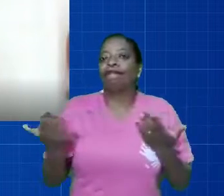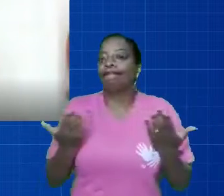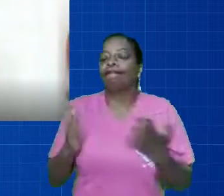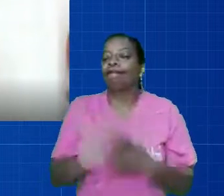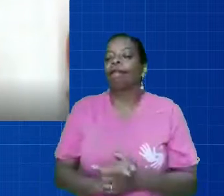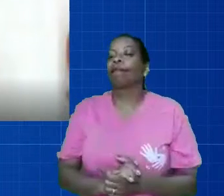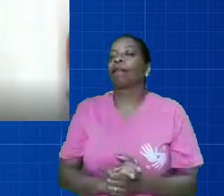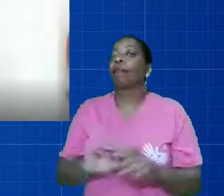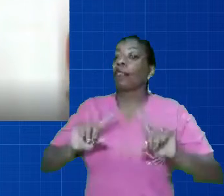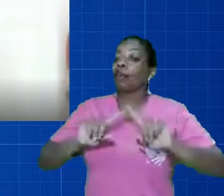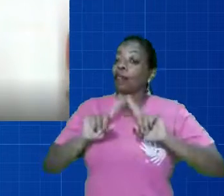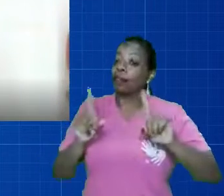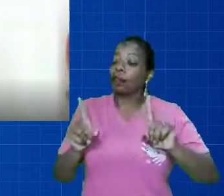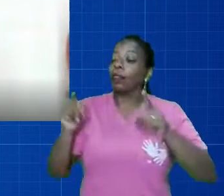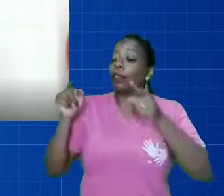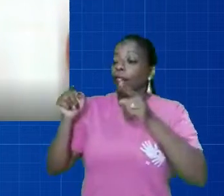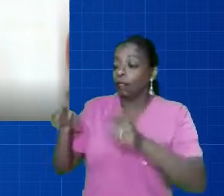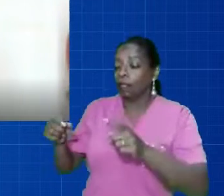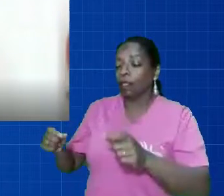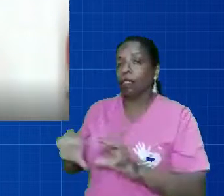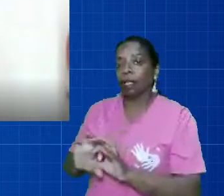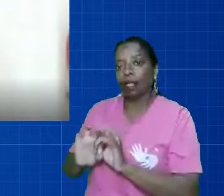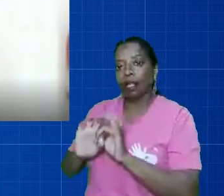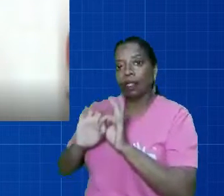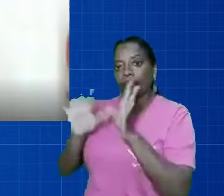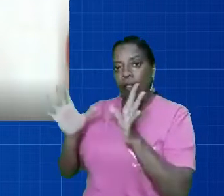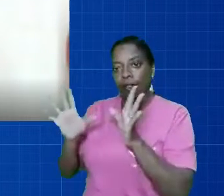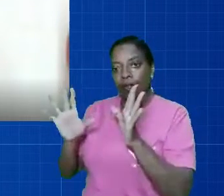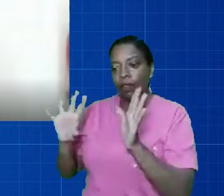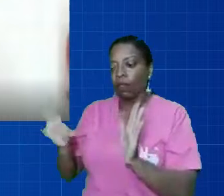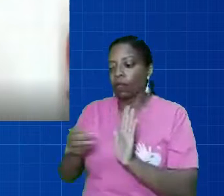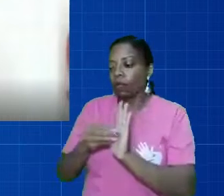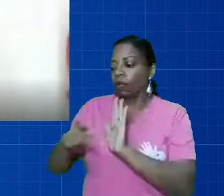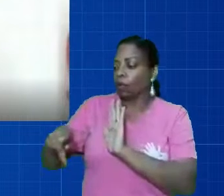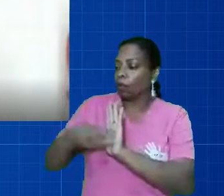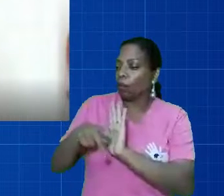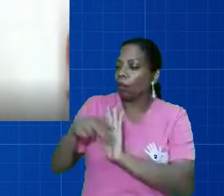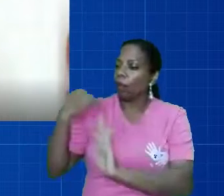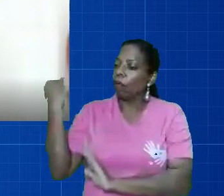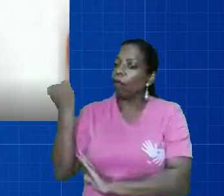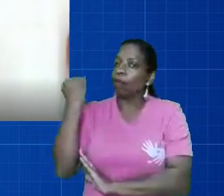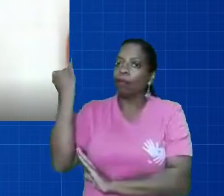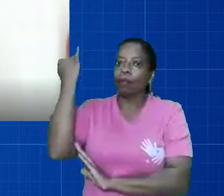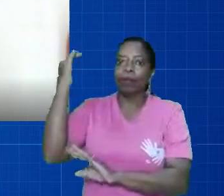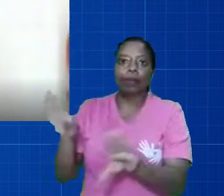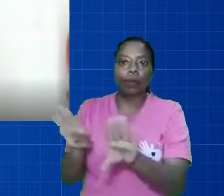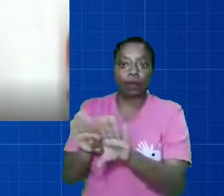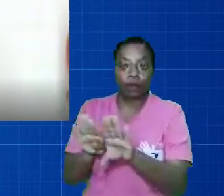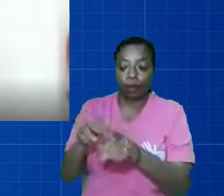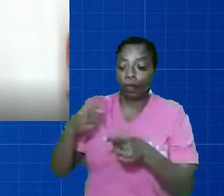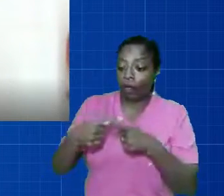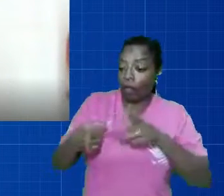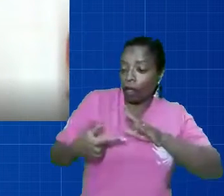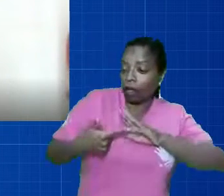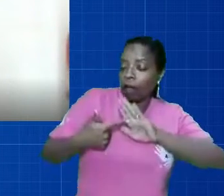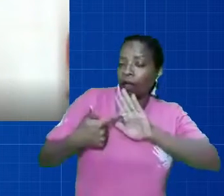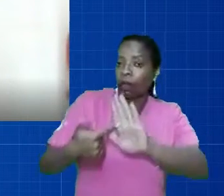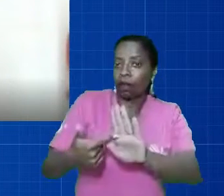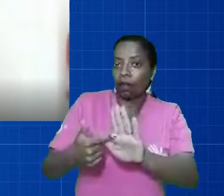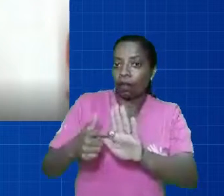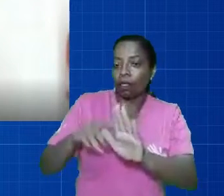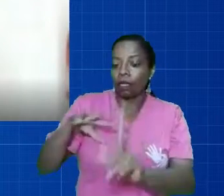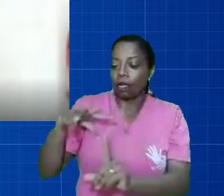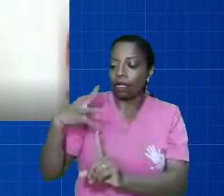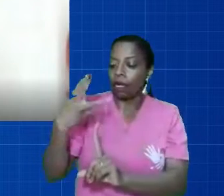ela pensou exatamente isso, de trazer a importância de entender a arte infantil, né, que a gente não tinha uma compreensão de arte